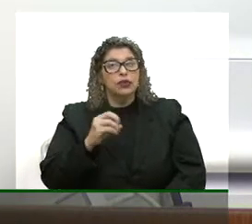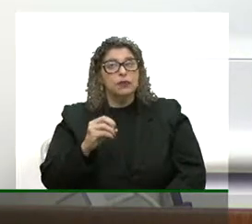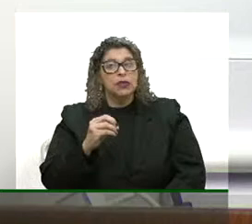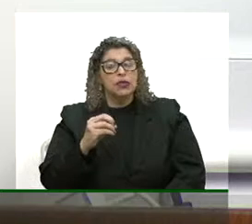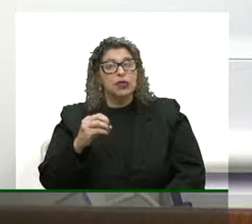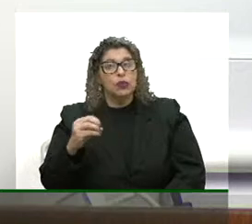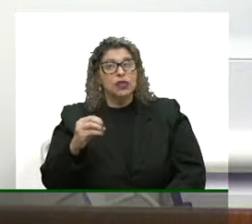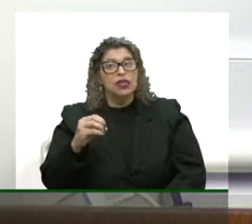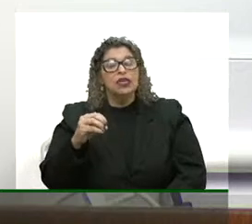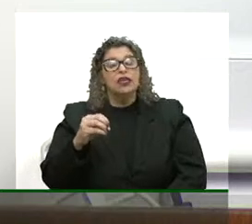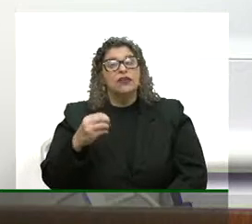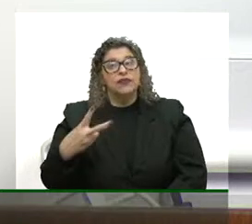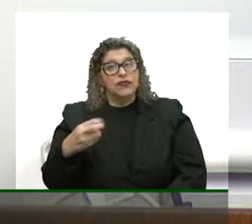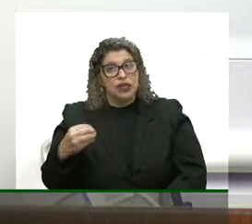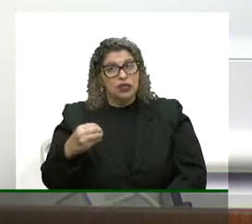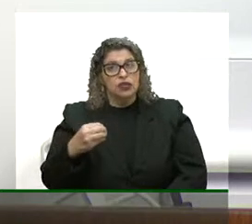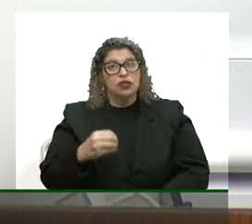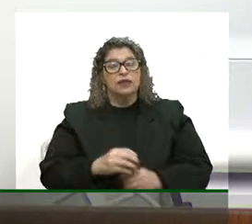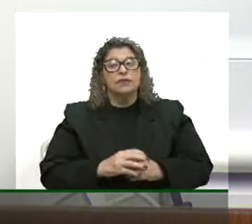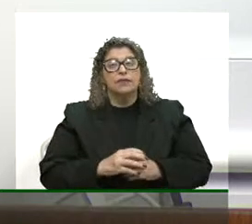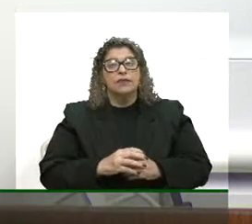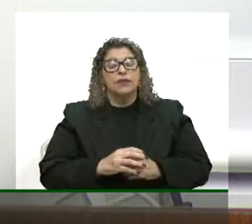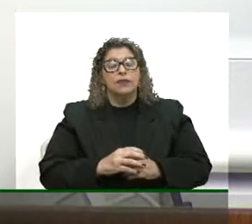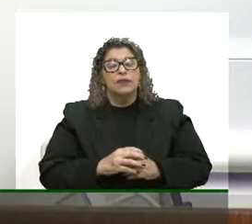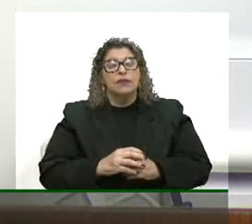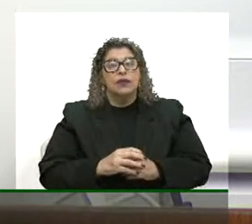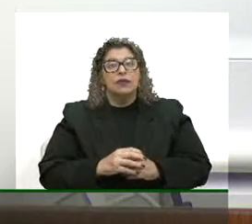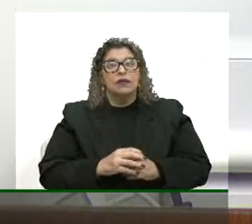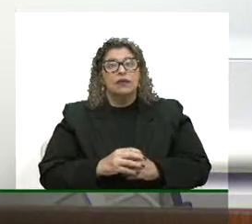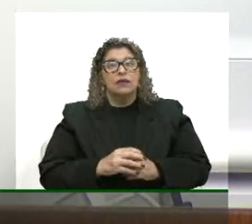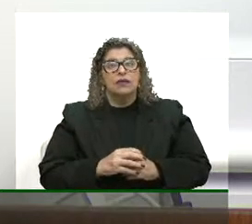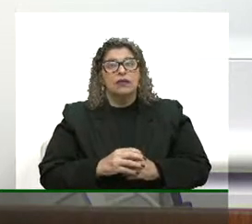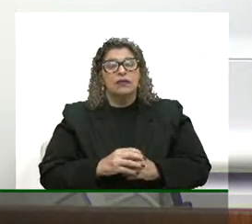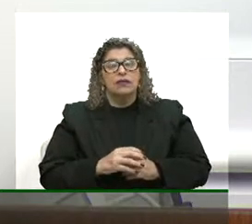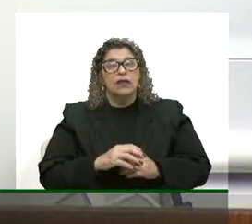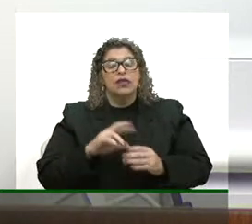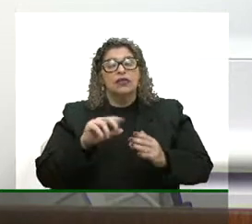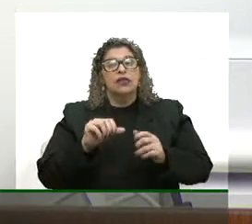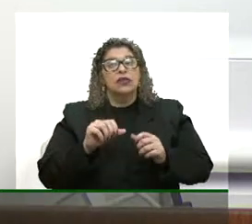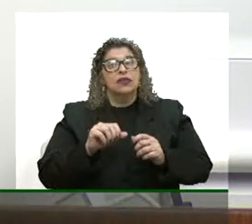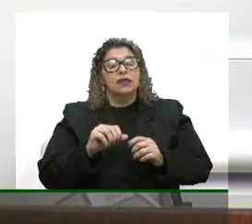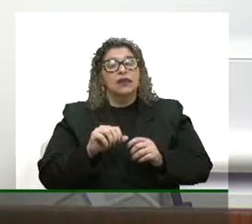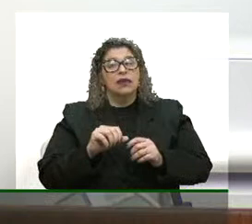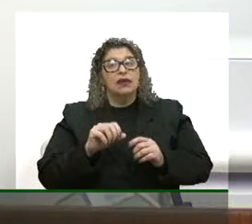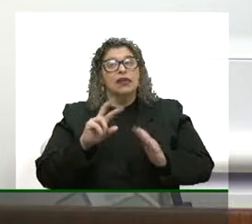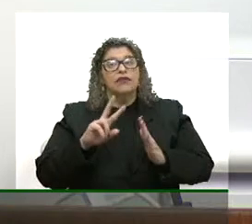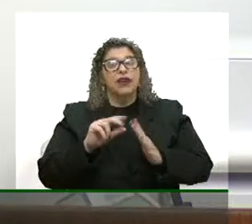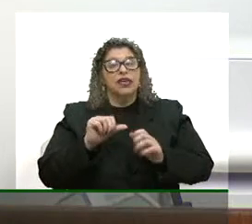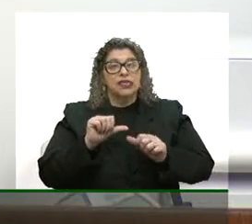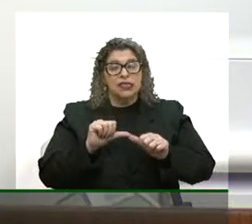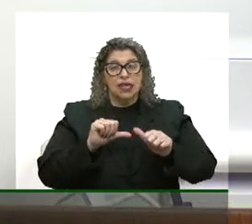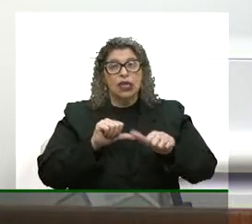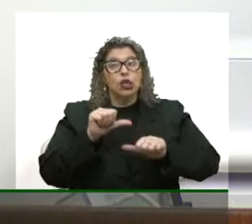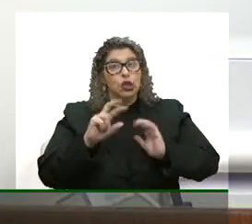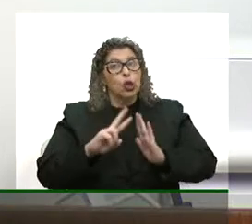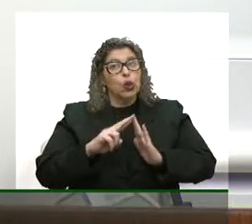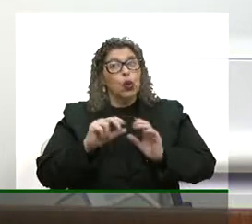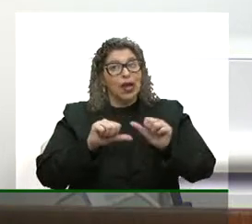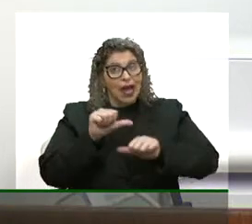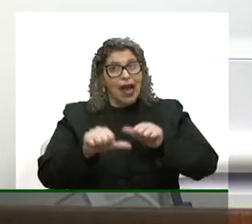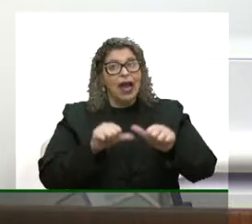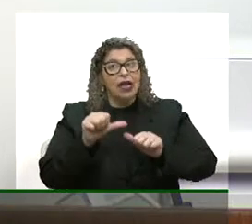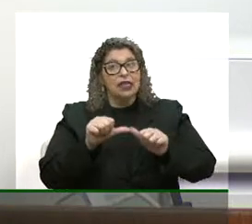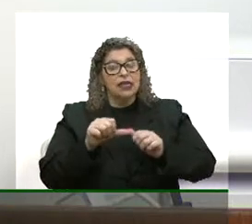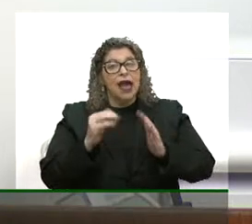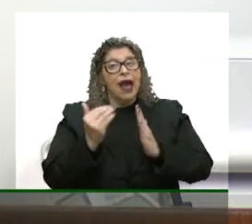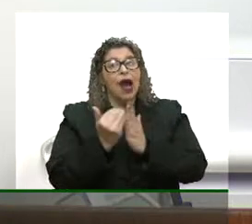Nesse caso, 191 será o quarto na ordem do dia da sessão. Essa inversão foi ontem aprovada no Colégio de Líderes.